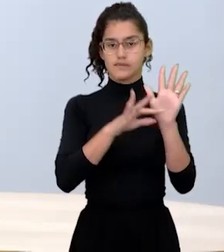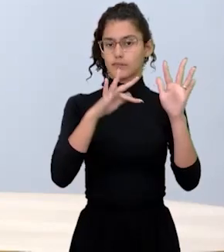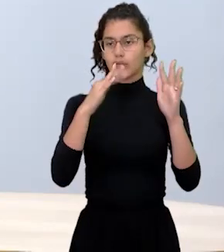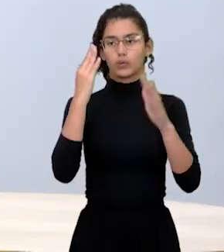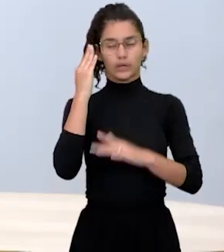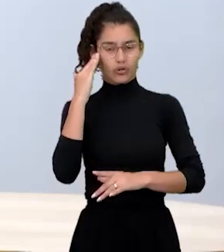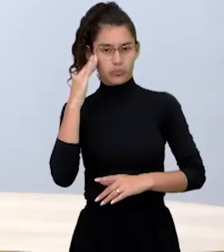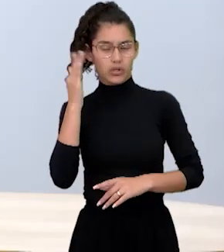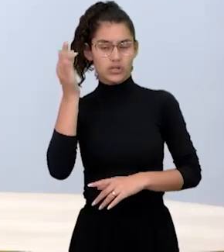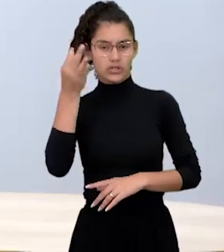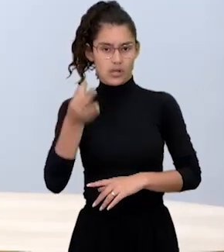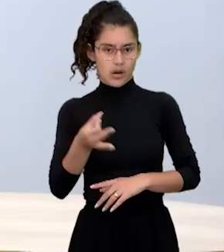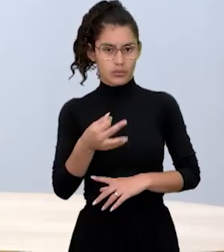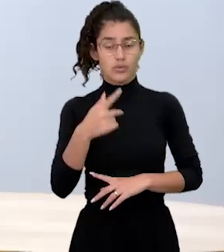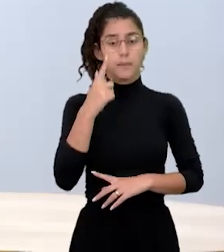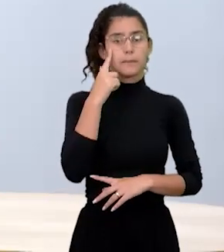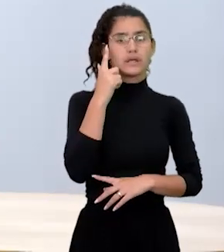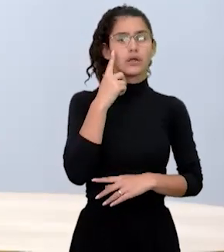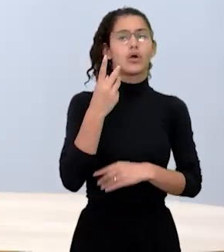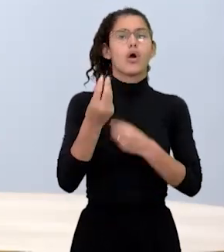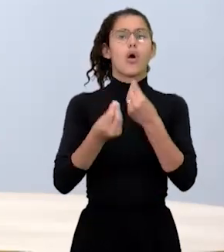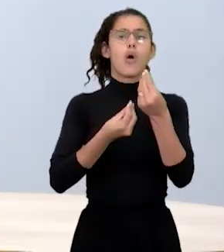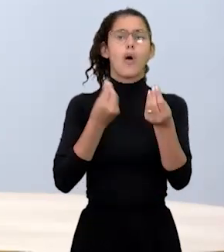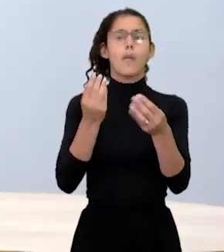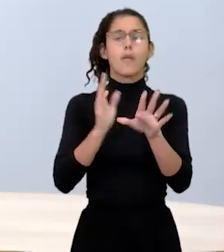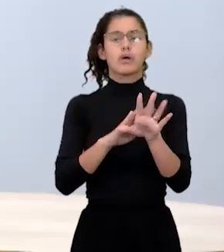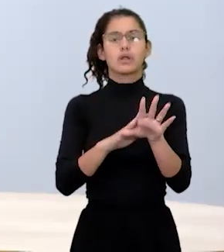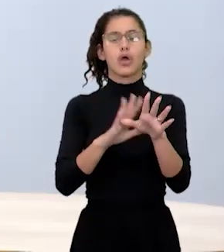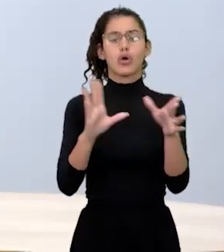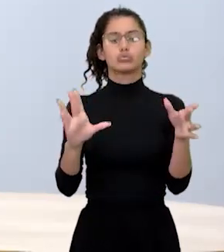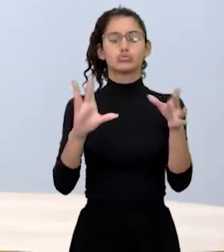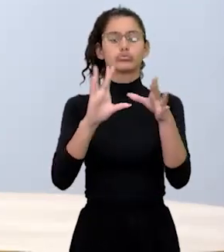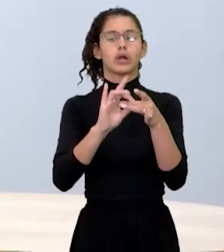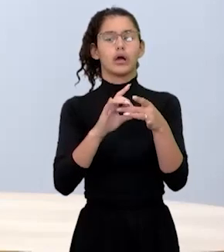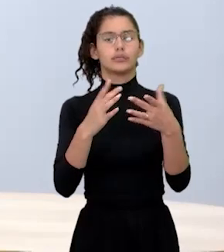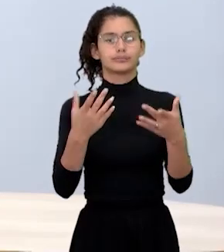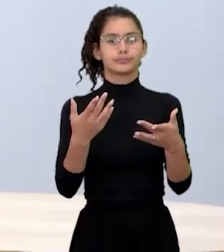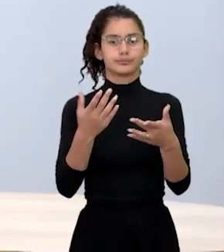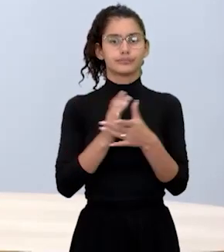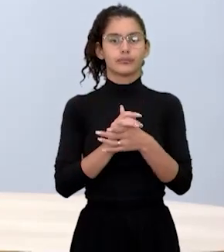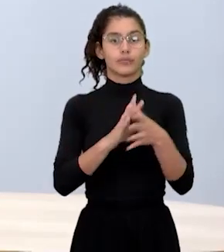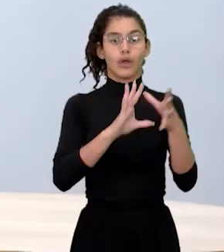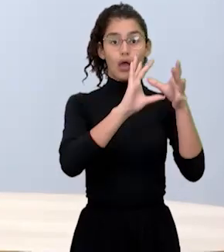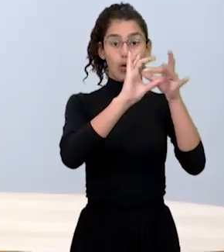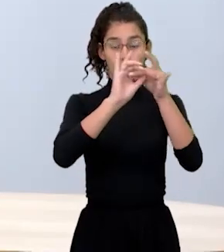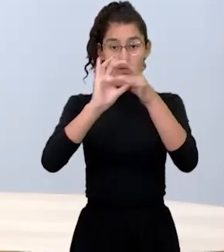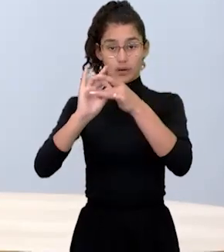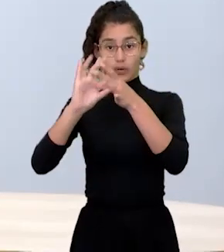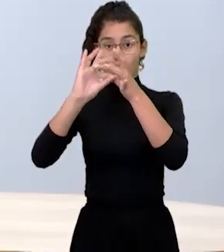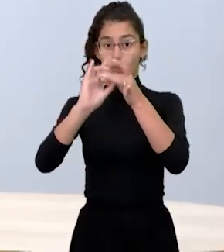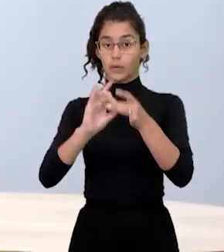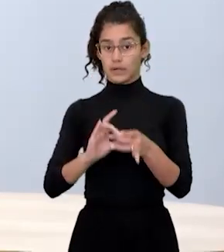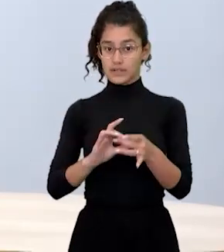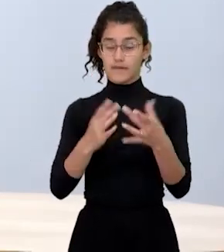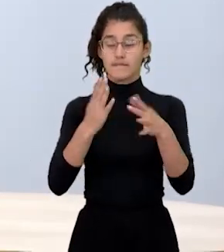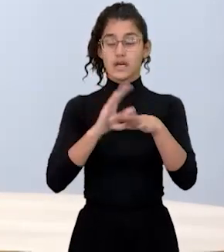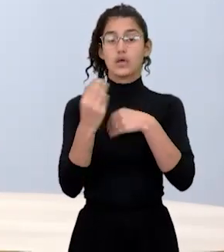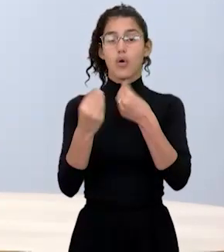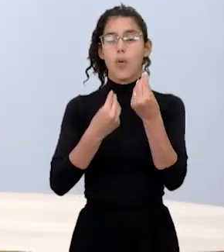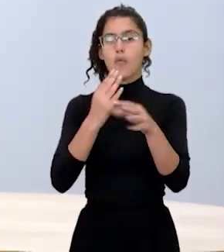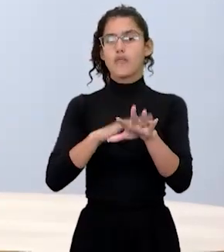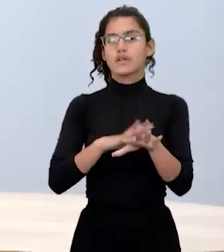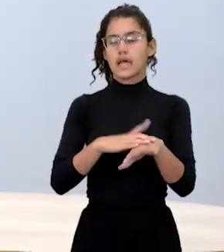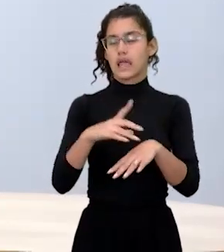Sim. Né? Pensando como você vai juntar uma parte com a outra, né? E vai fazer com que ainda